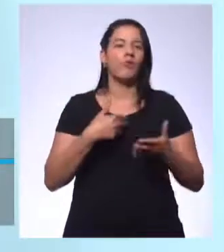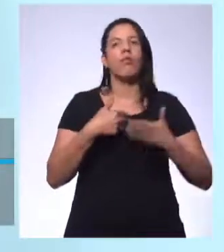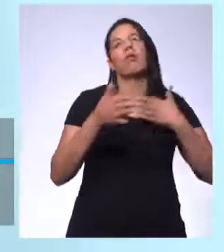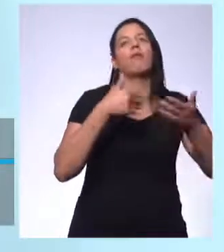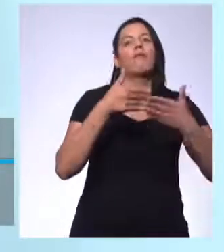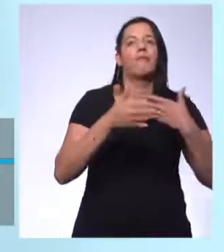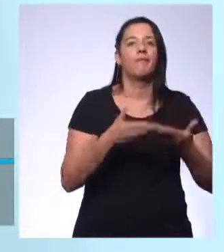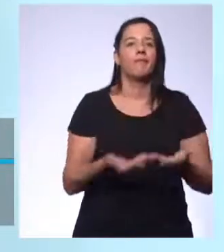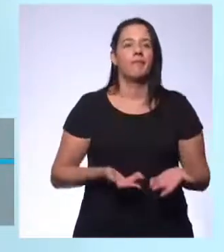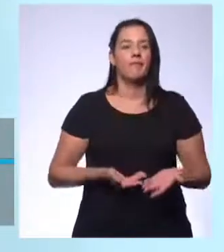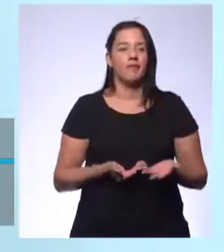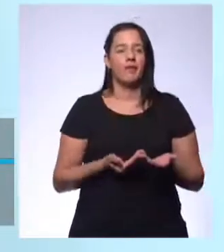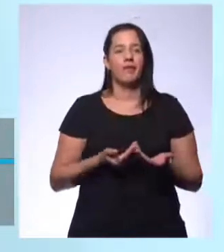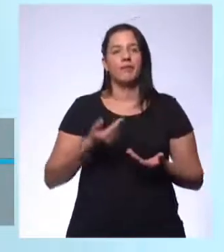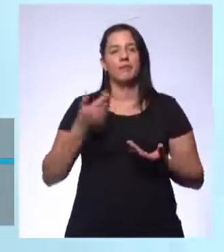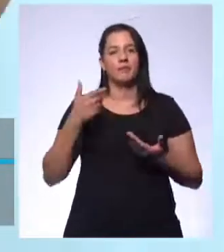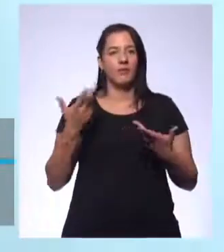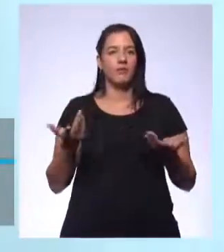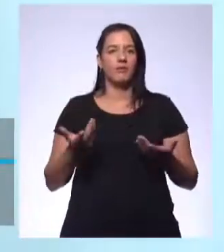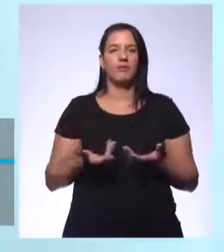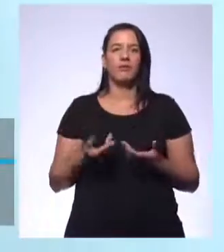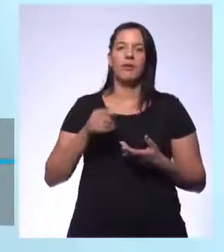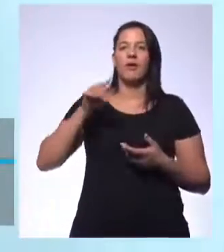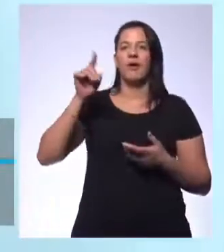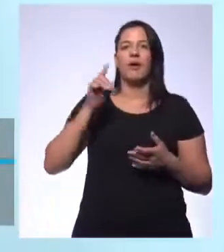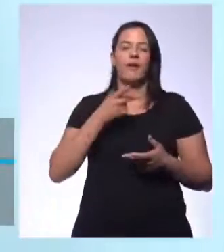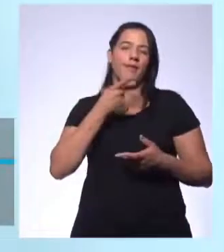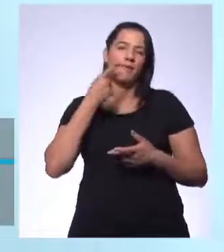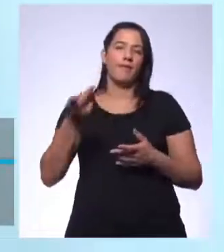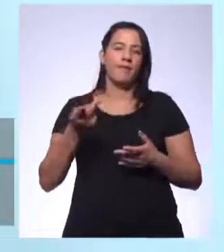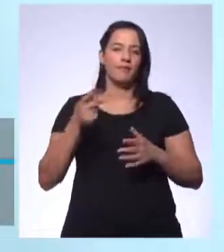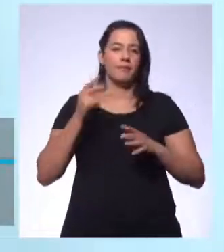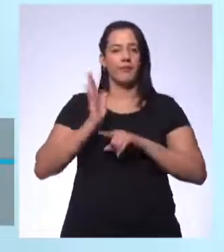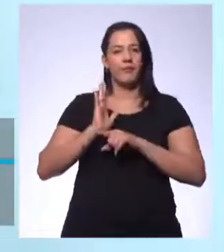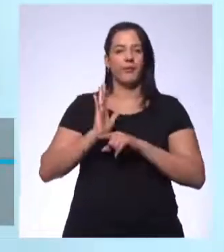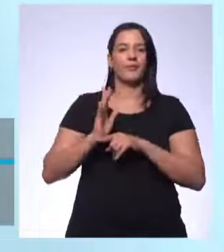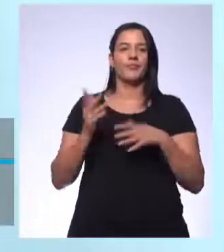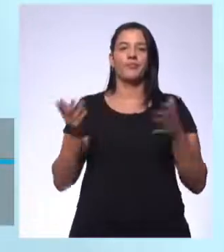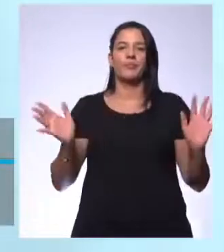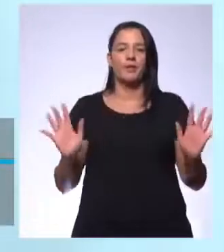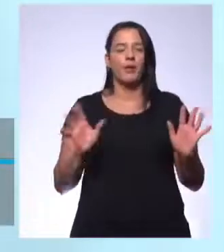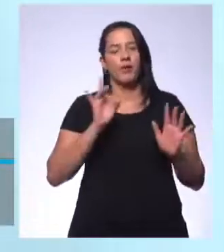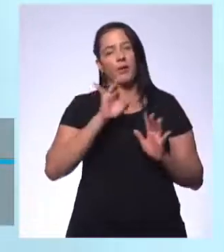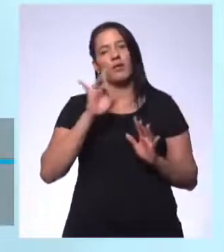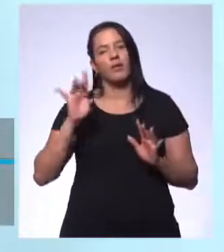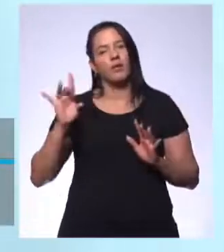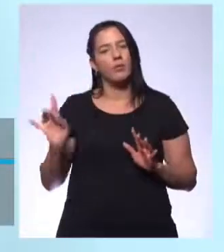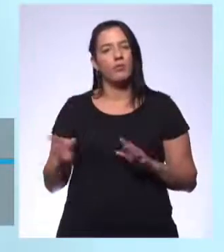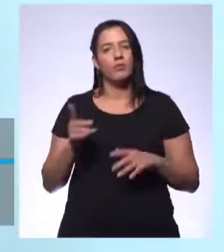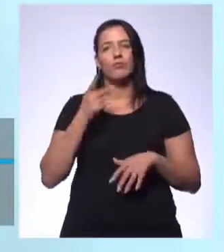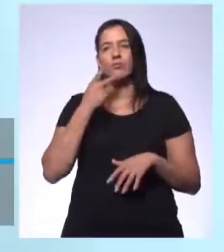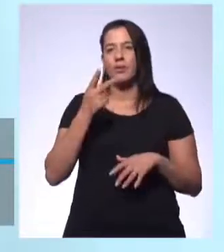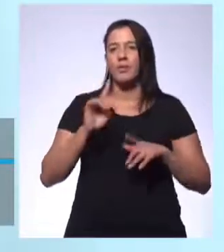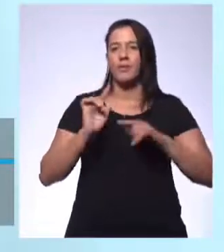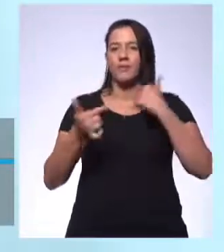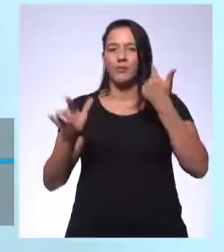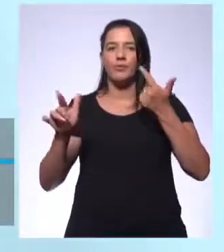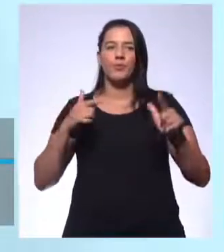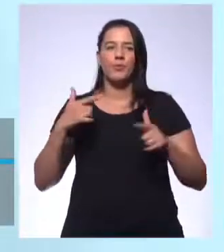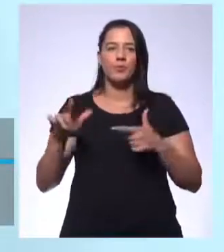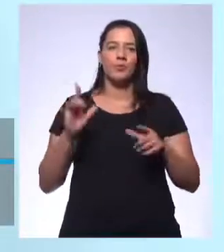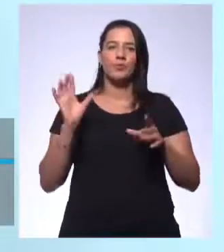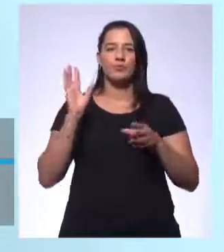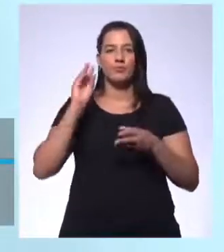lembram que eu coloquei aquilo, o filme é isso, o Harry Potter sem Harry Potter, sei o quê. Eles por eles, mas depois eu coloquei alguns outros que vocês perceberam